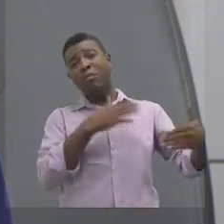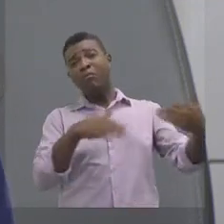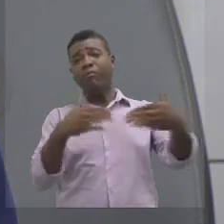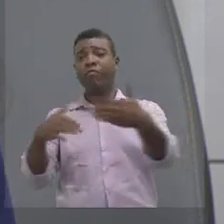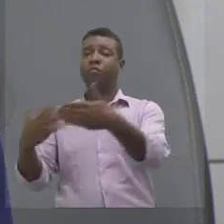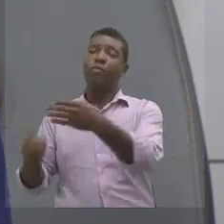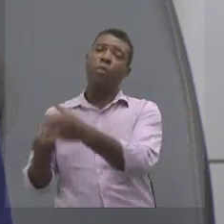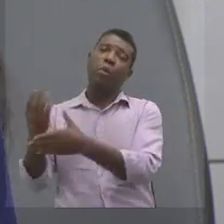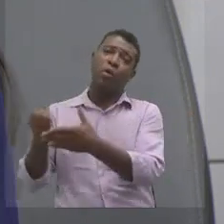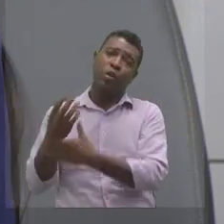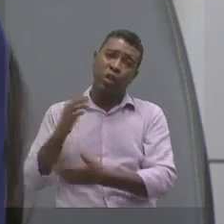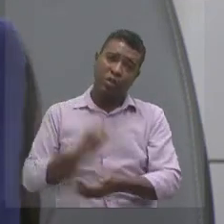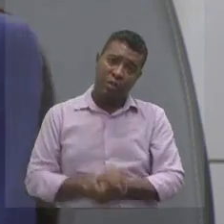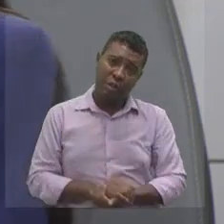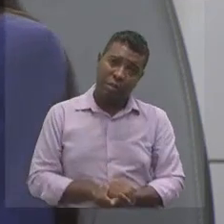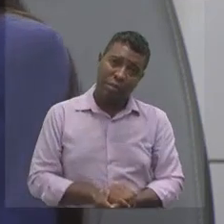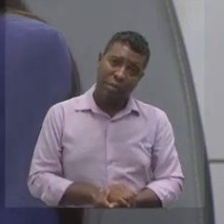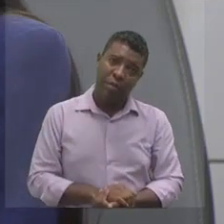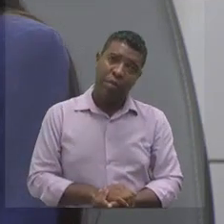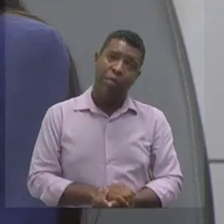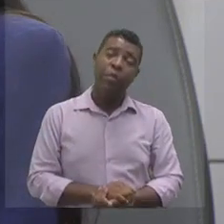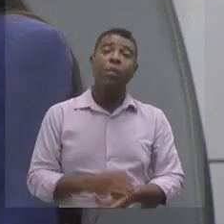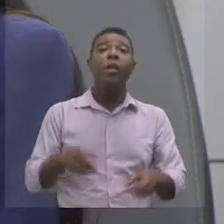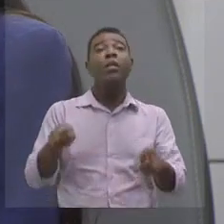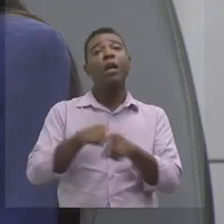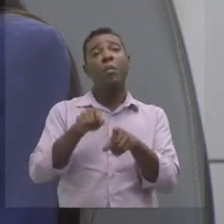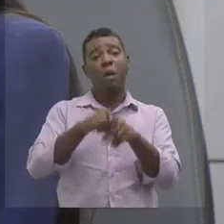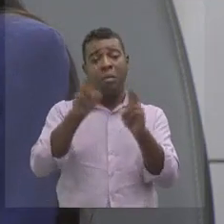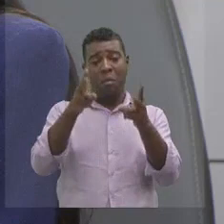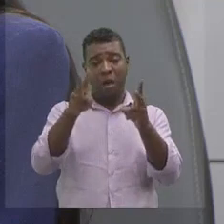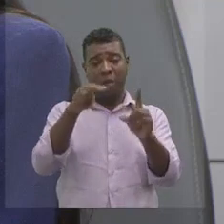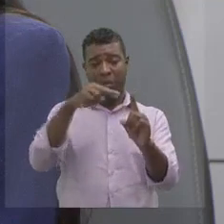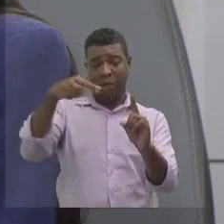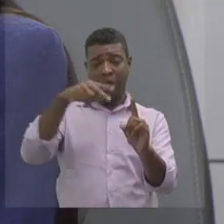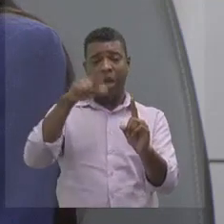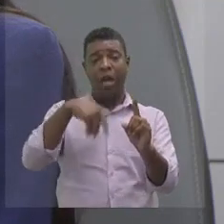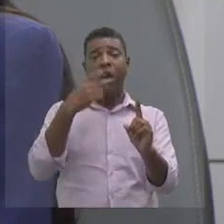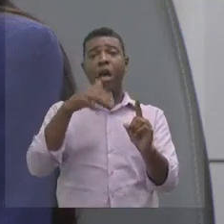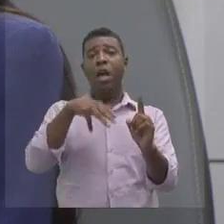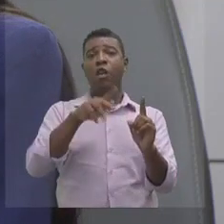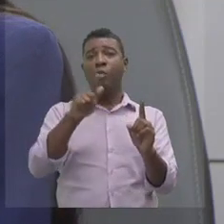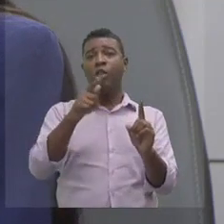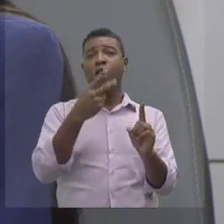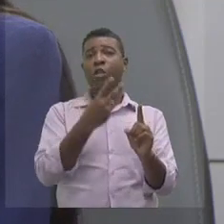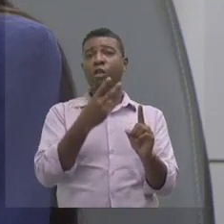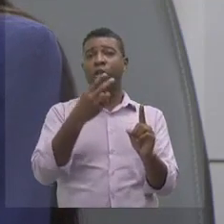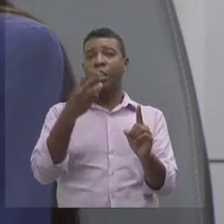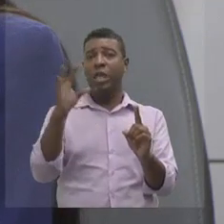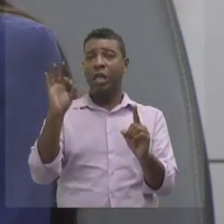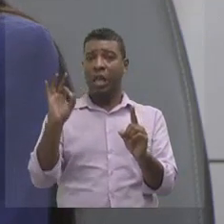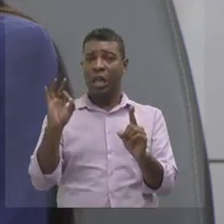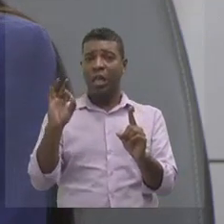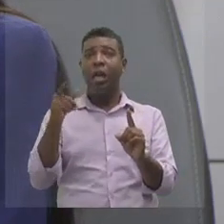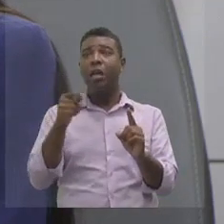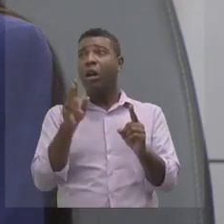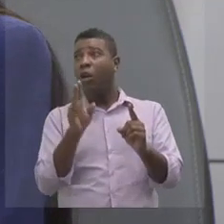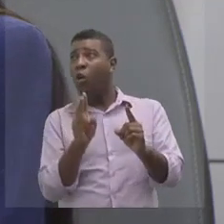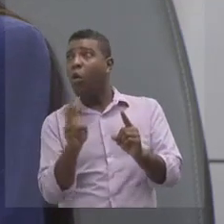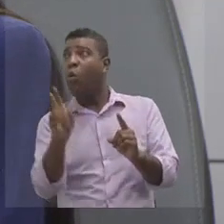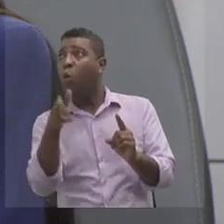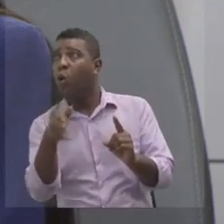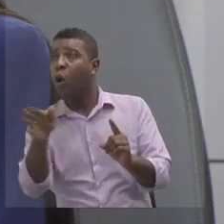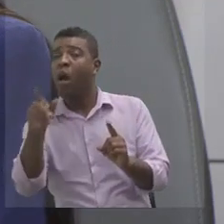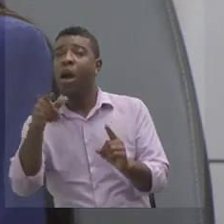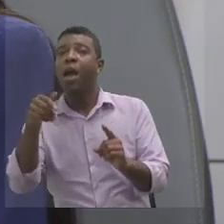também né na Ótica da MG 230 no momento em que ela quebra para a Serra do Salitre ela seguindo ela se transforma na